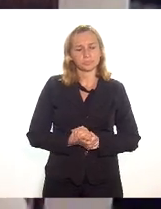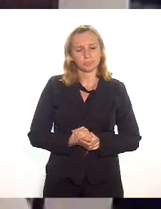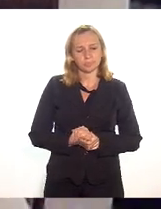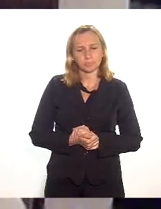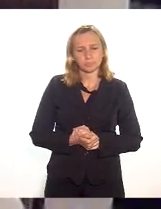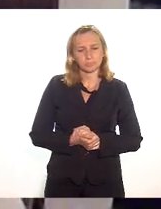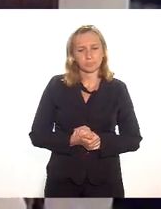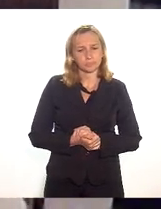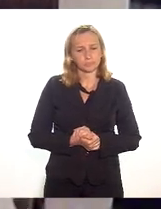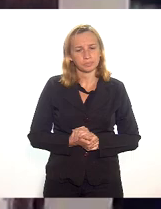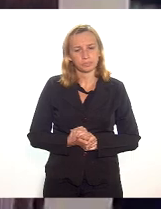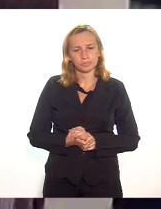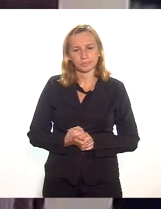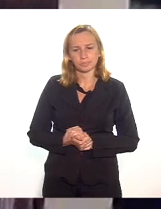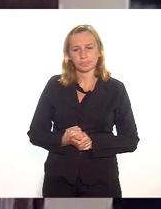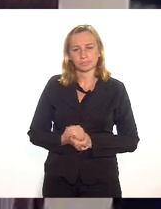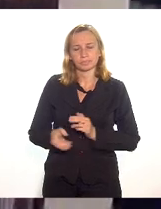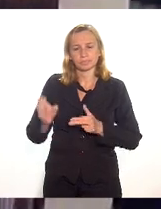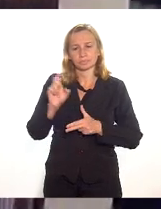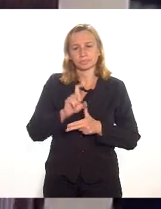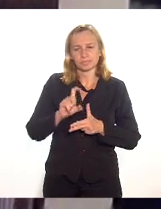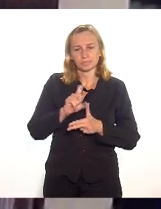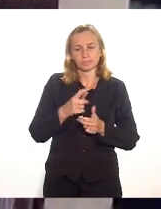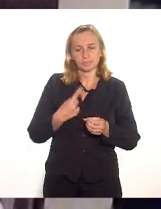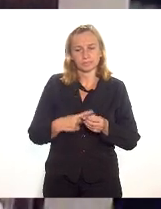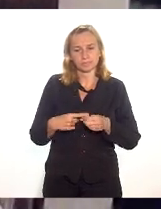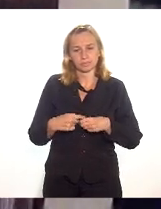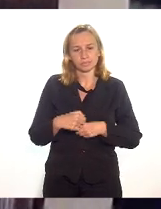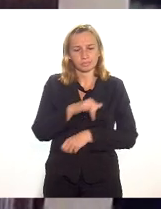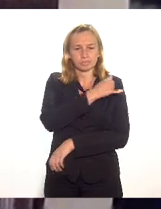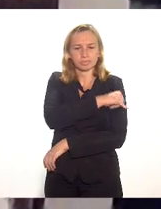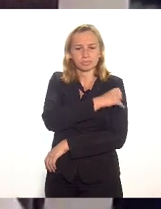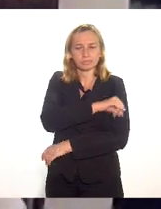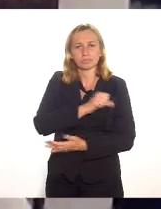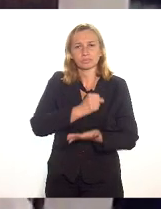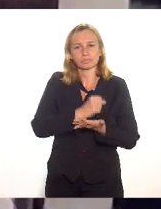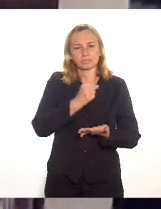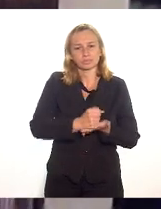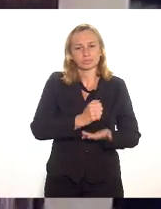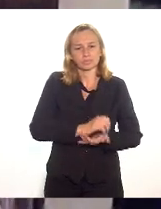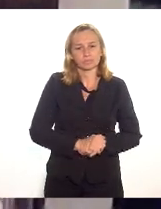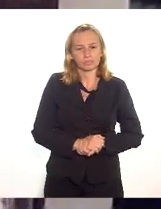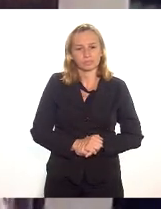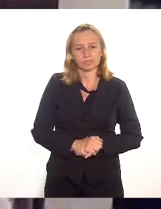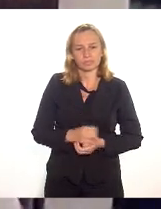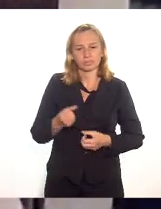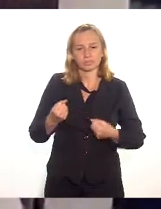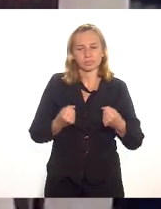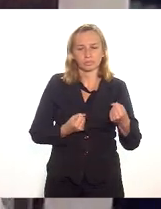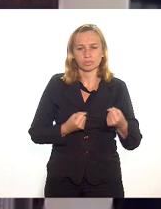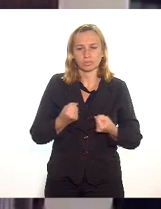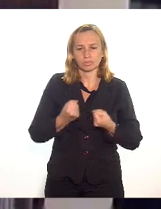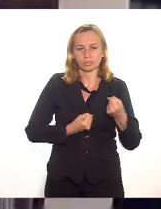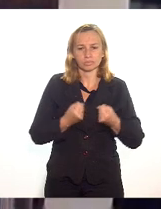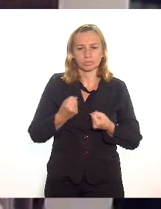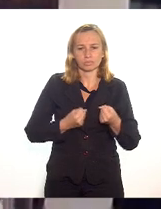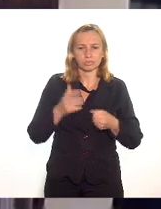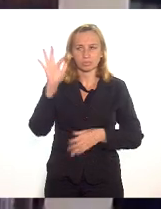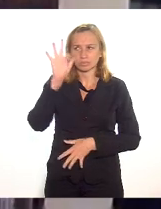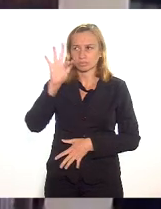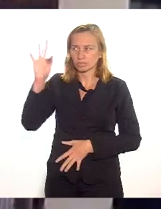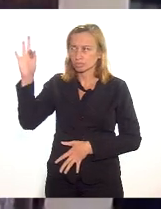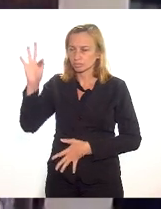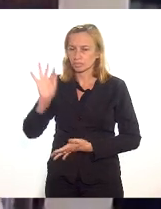o Executivo Municipal do Rio de Janeiro contratou um urbanista francês